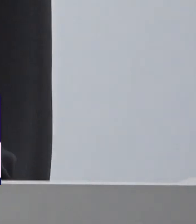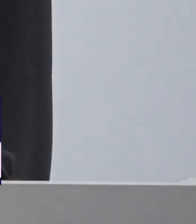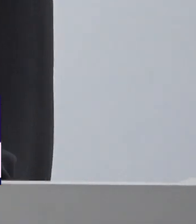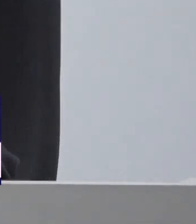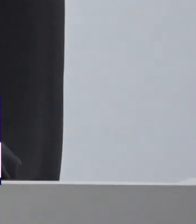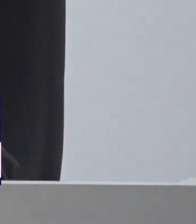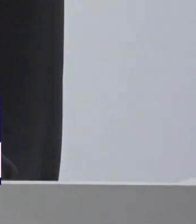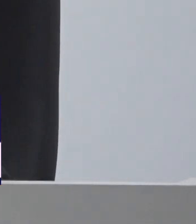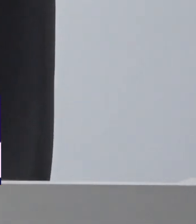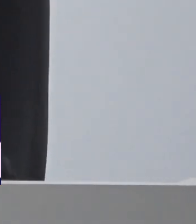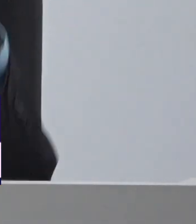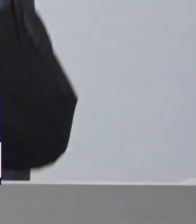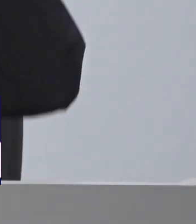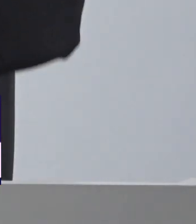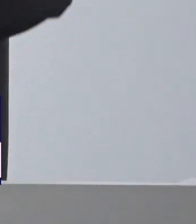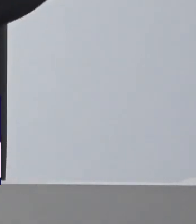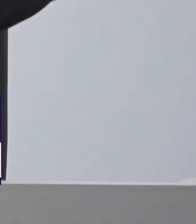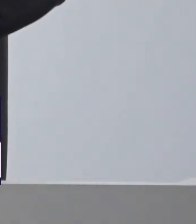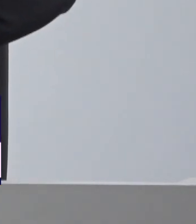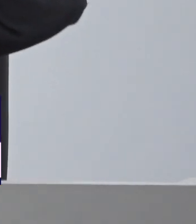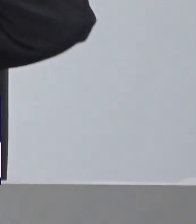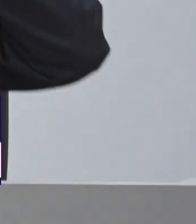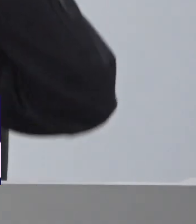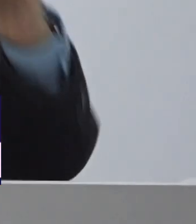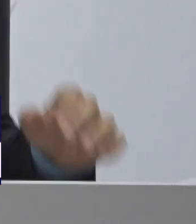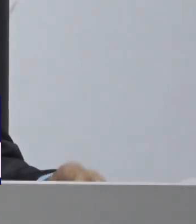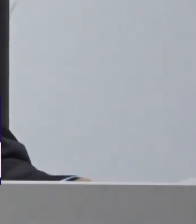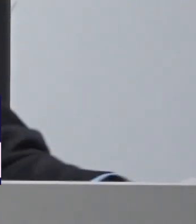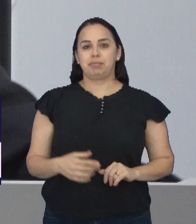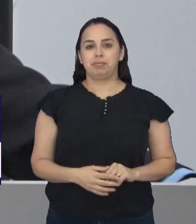12.127/2022, projeto de lei número